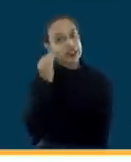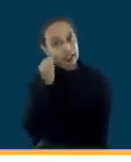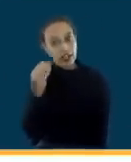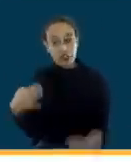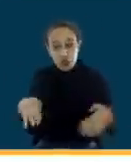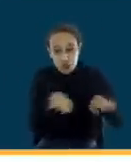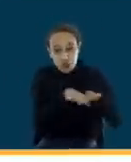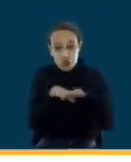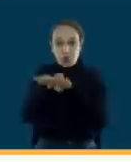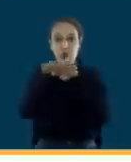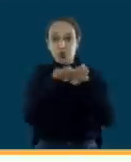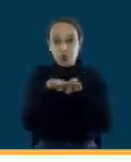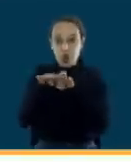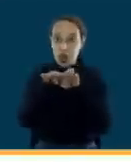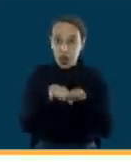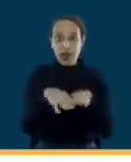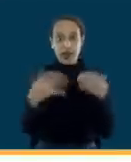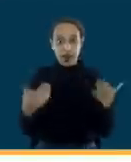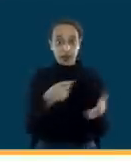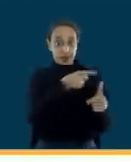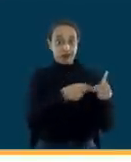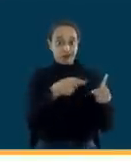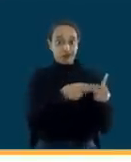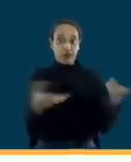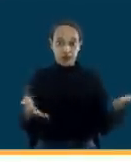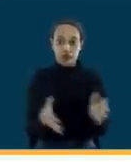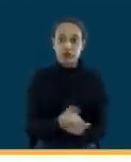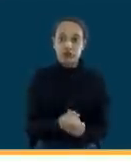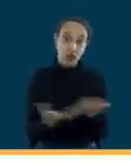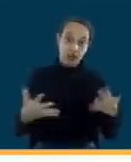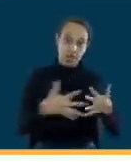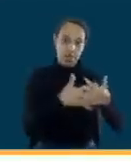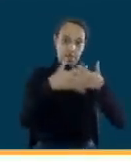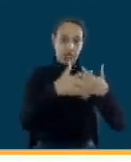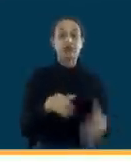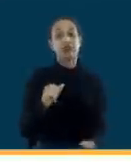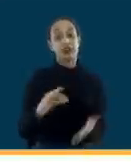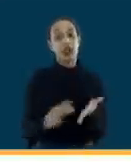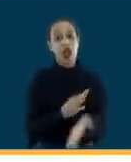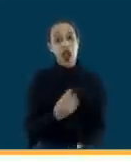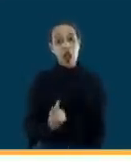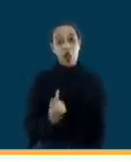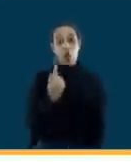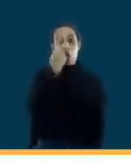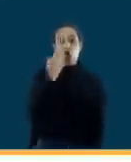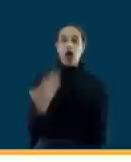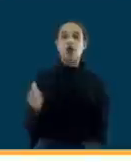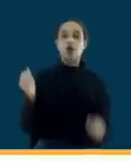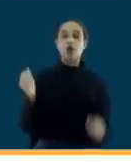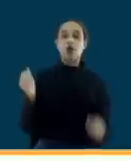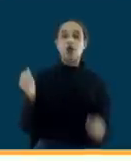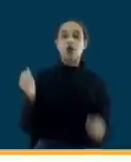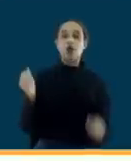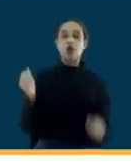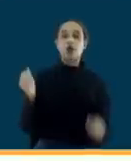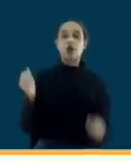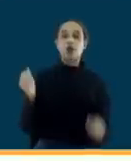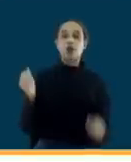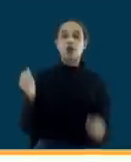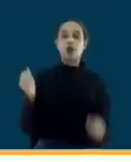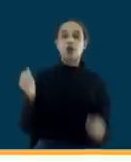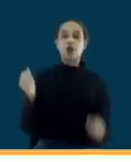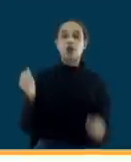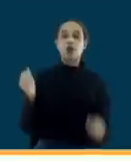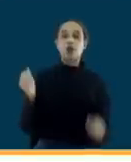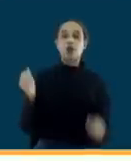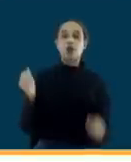na nossa Torre de Babel, se estivéssemos utilizando um cadastro único, a gente poderia ter um cruzamento de dados dentro de um APS dentro do cadastro.